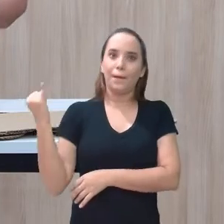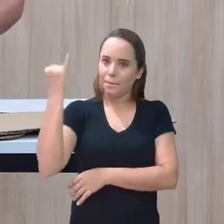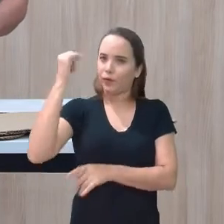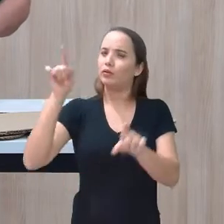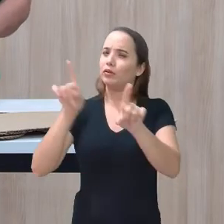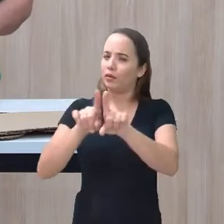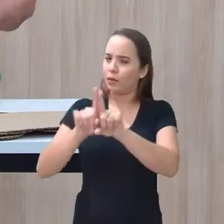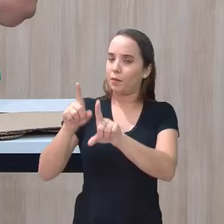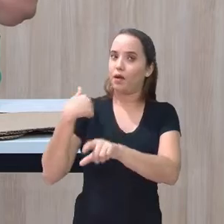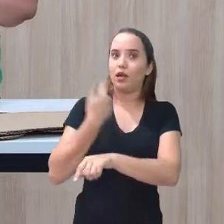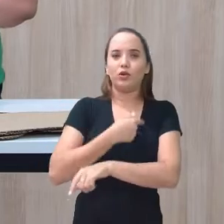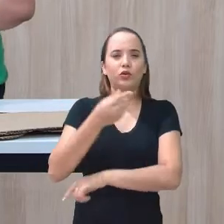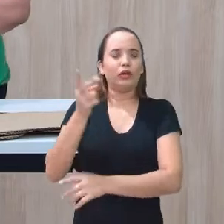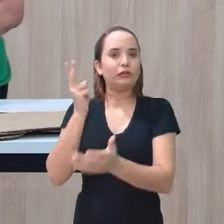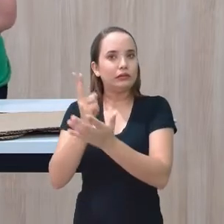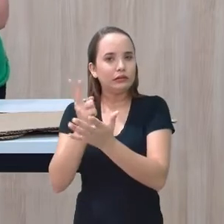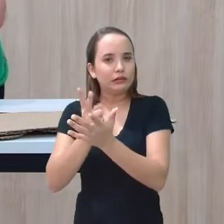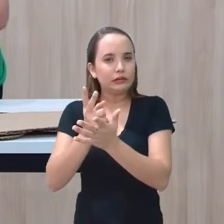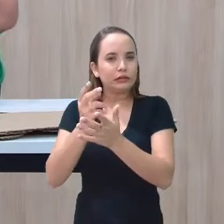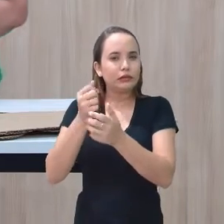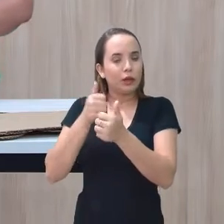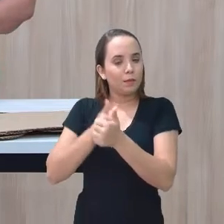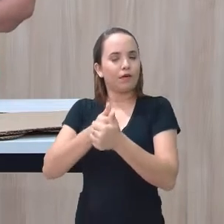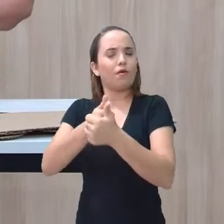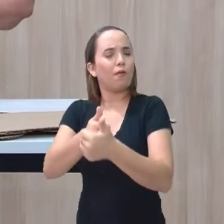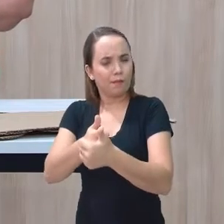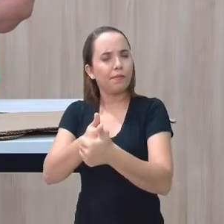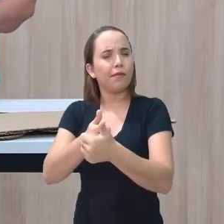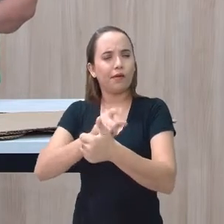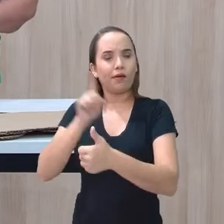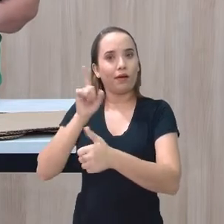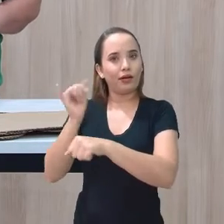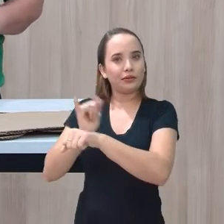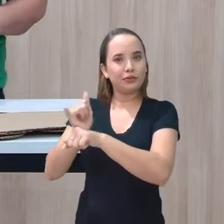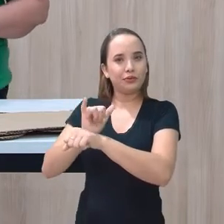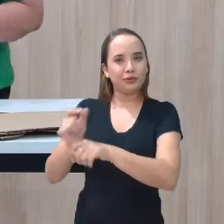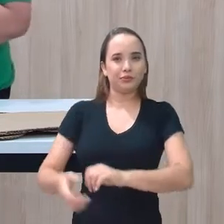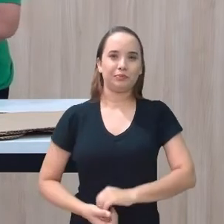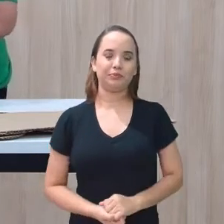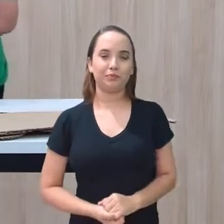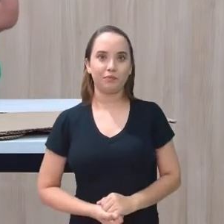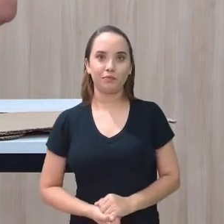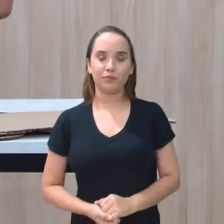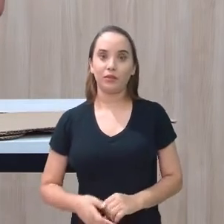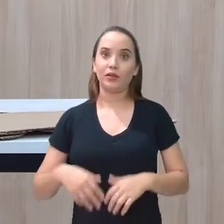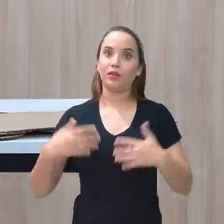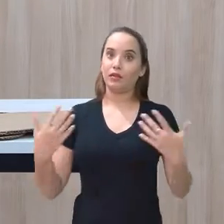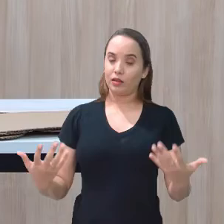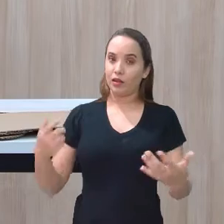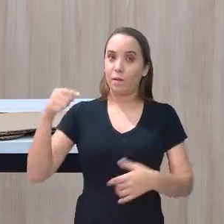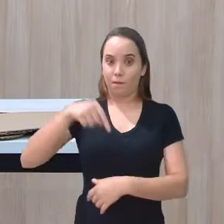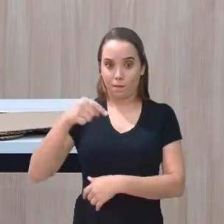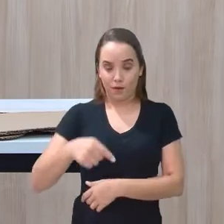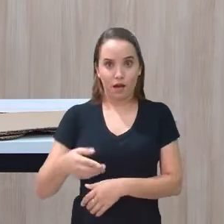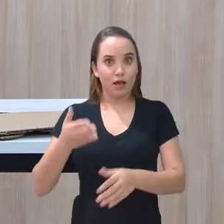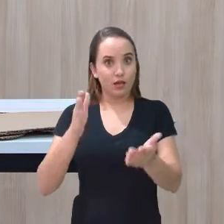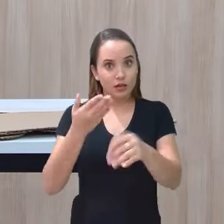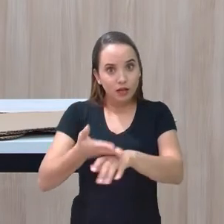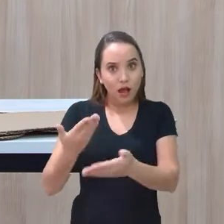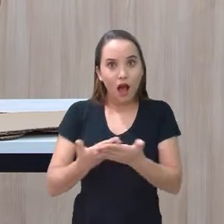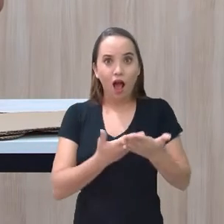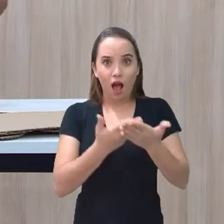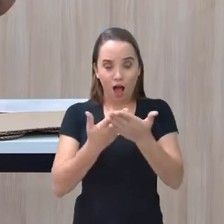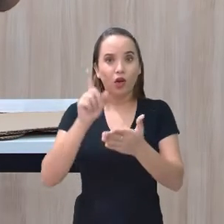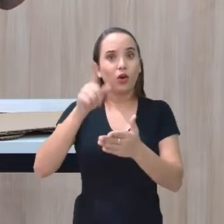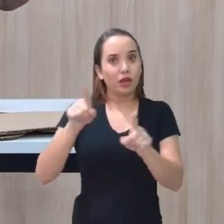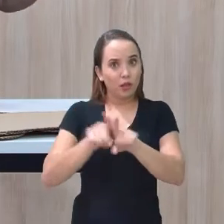E a gente está sempre dando uma olhadinha aí no YouTube também. E para que a nossa aula seja mais acessível,